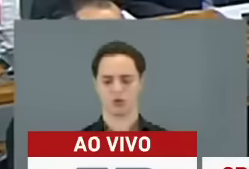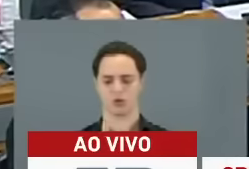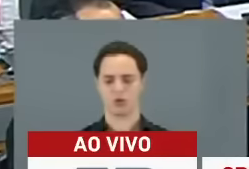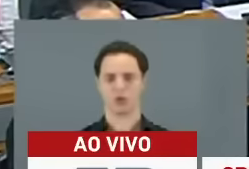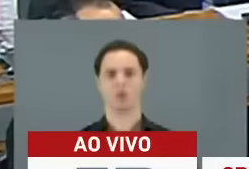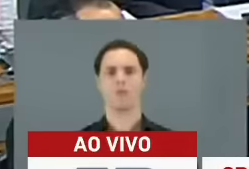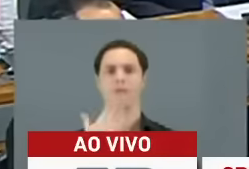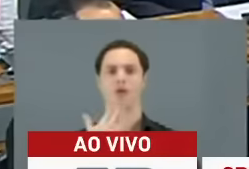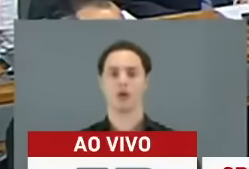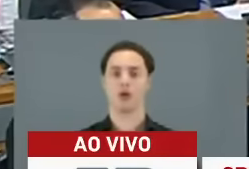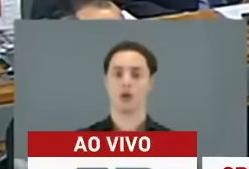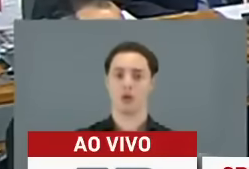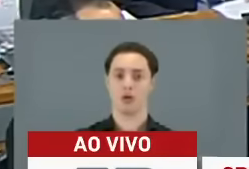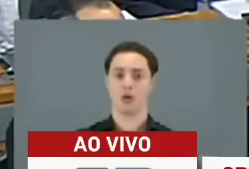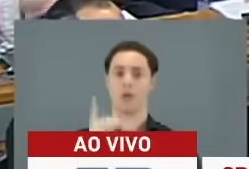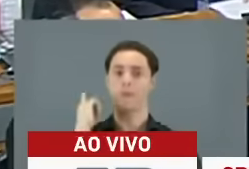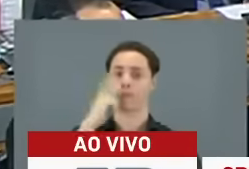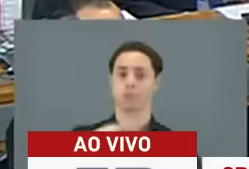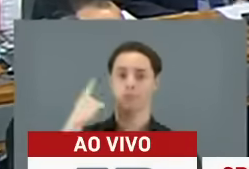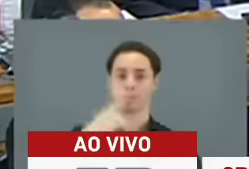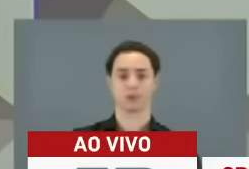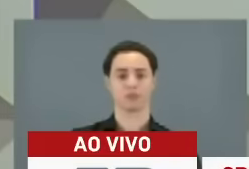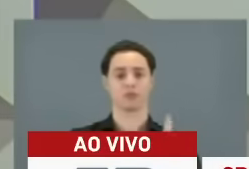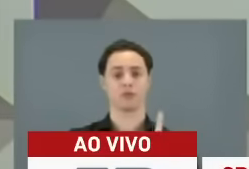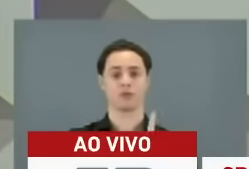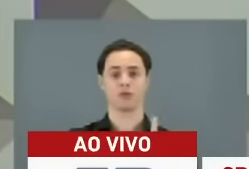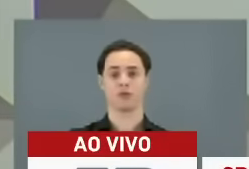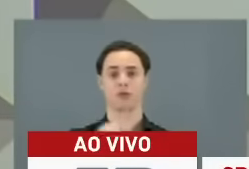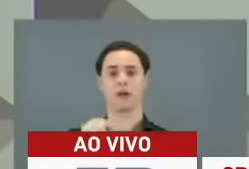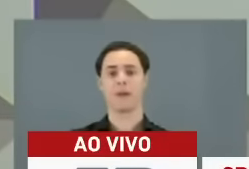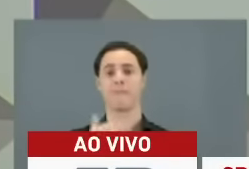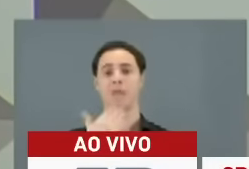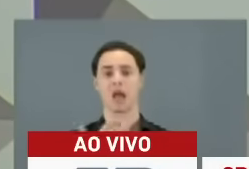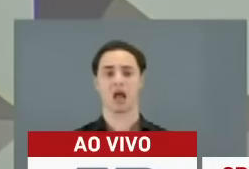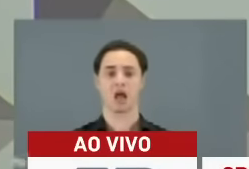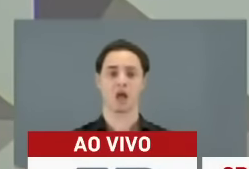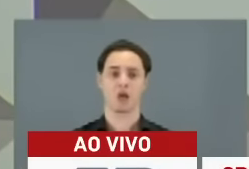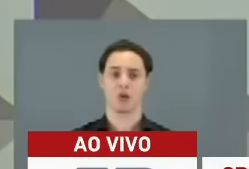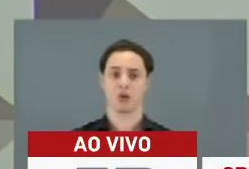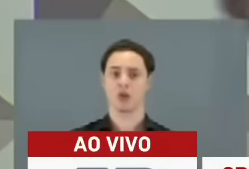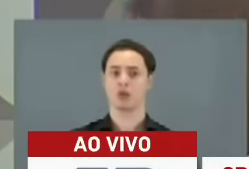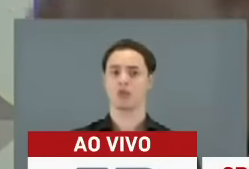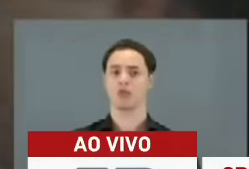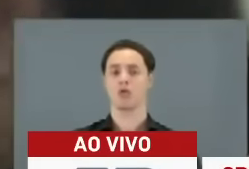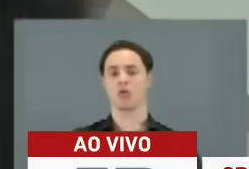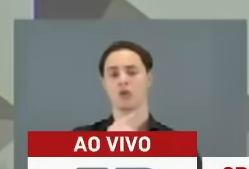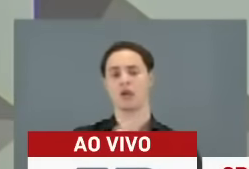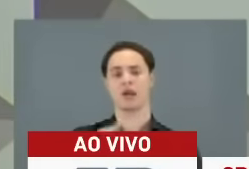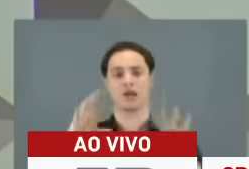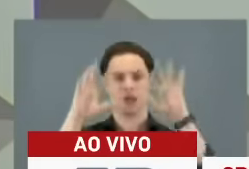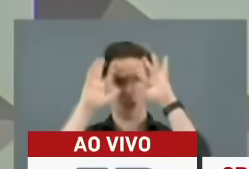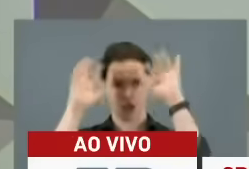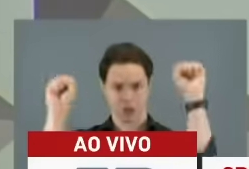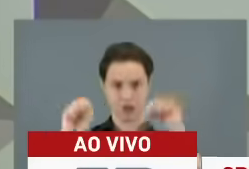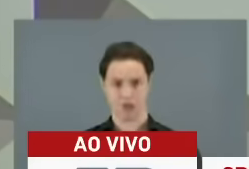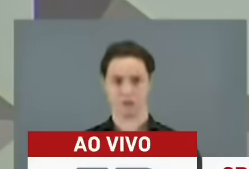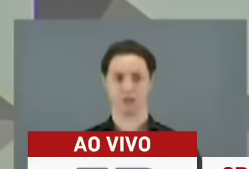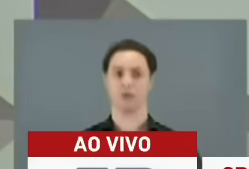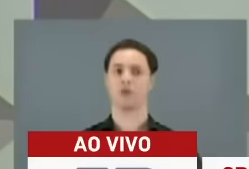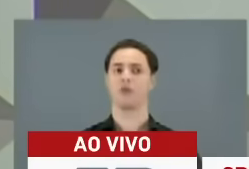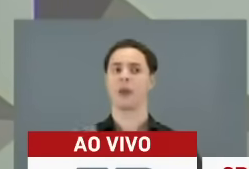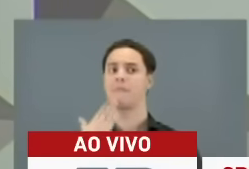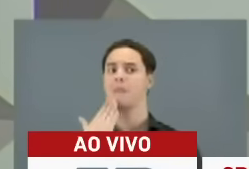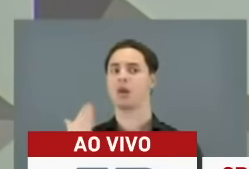a advocacia do Senado para que solicite ao Supremo Tribunal Federal uma